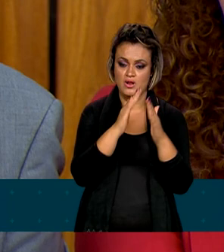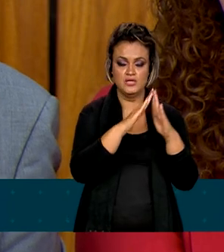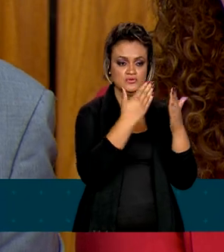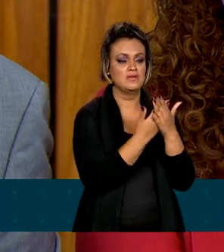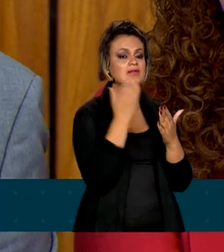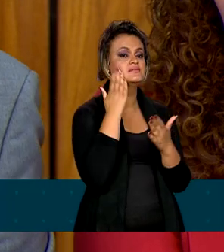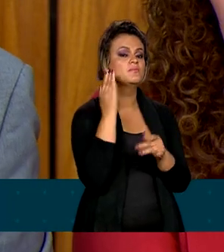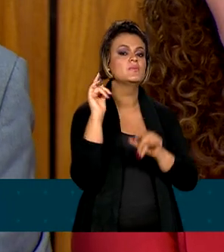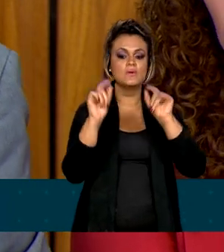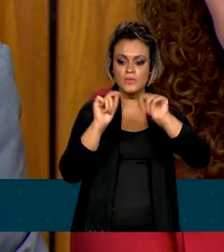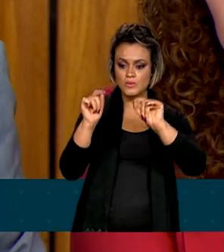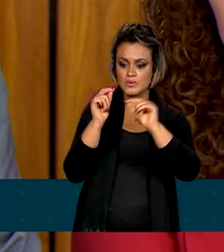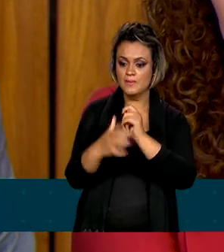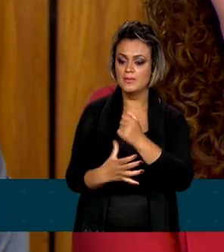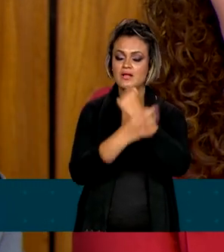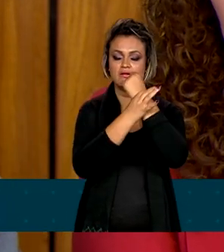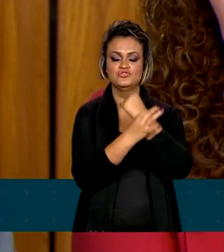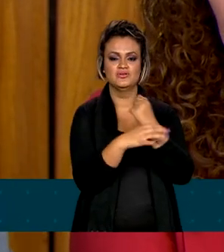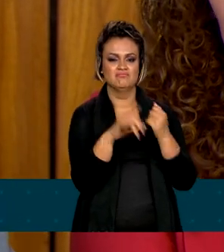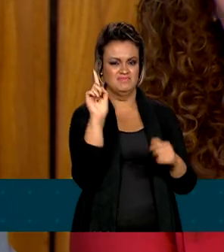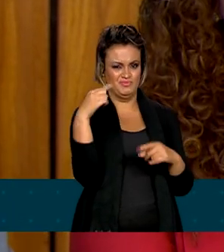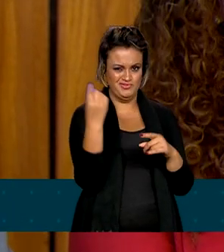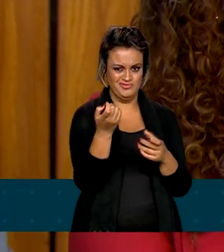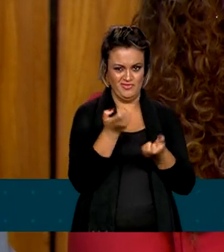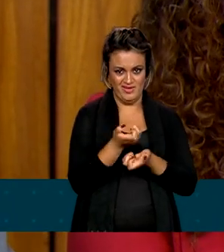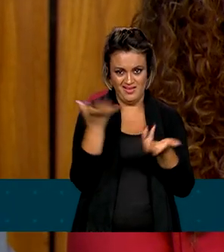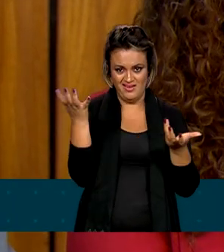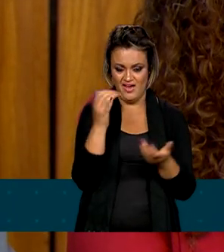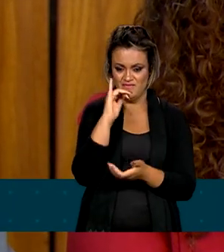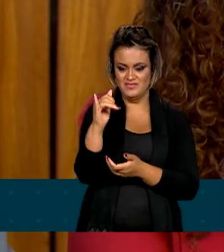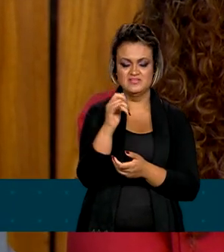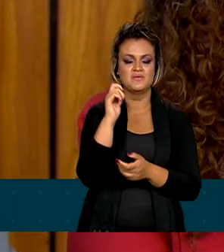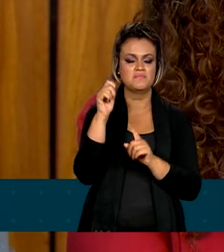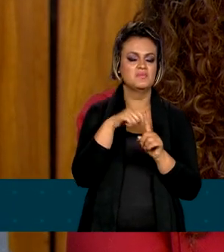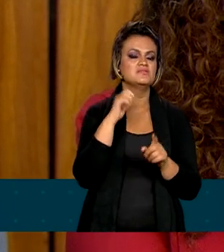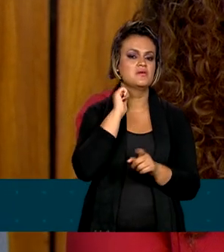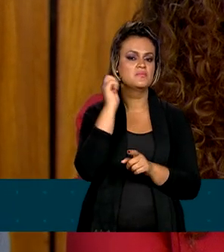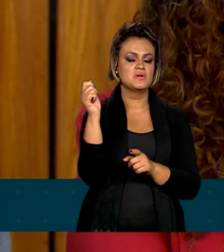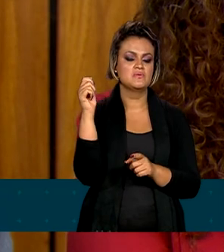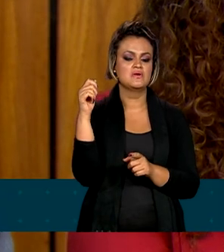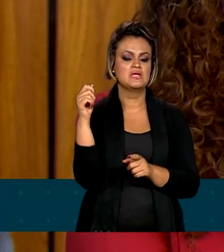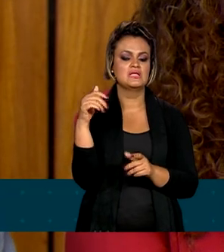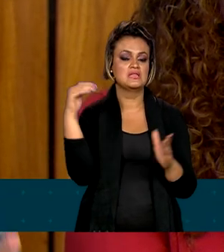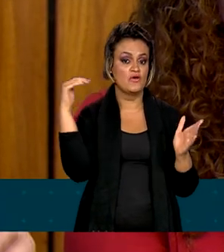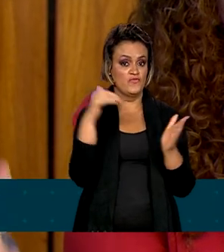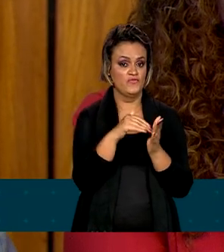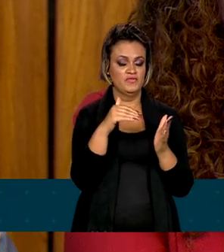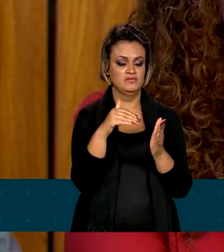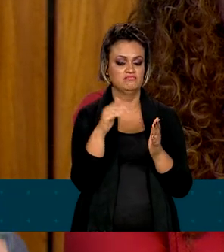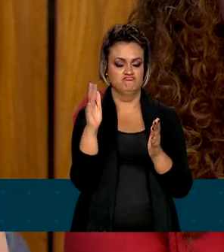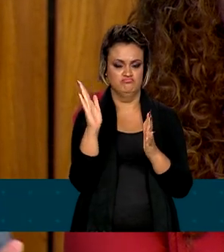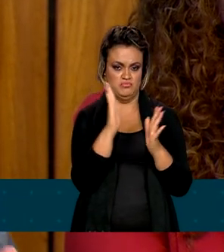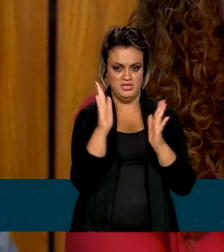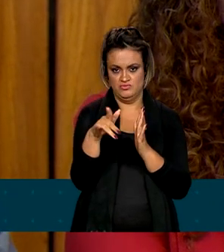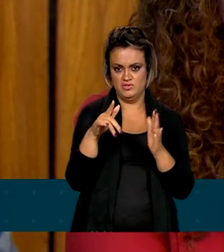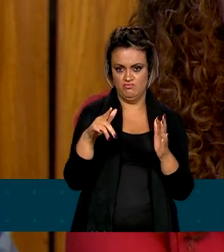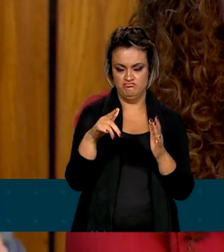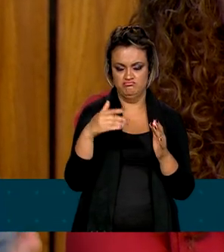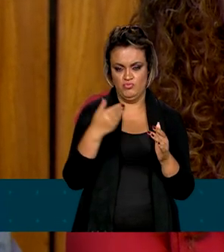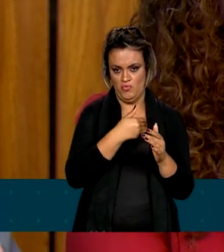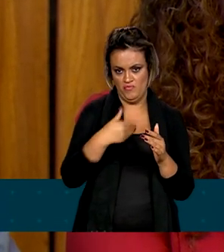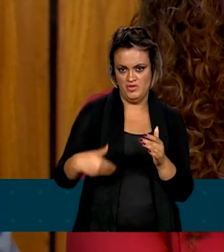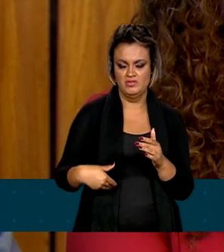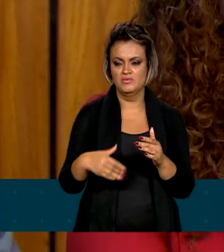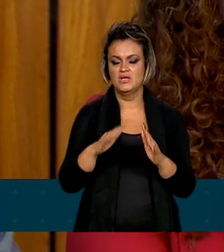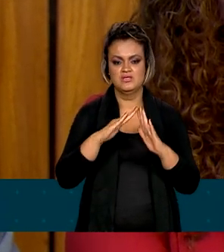para garantir, o senhor vai poder afirmar no lançamento no mês de abril, que até o final do seu mandato, todas